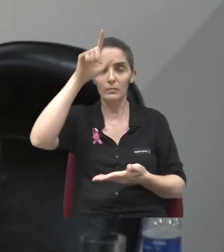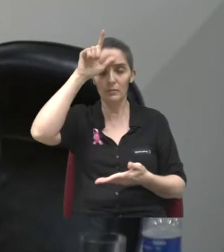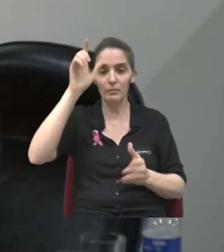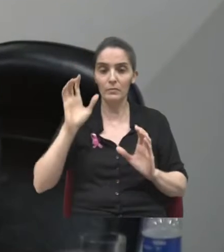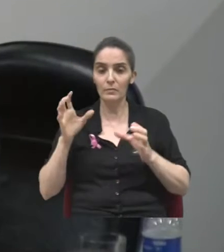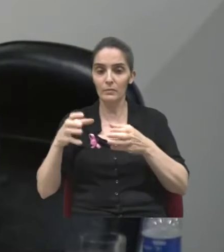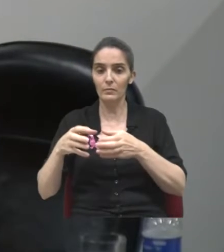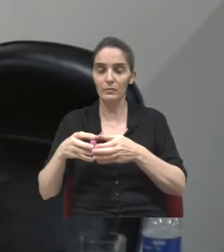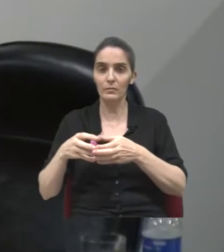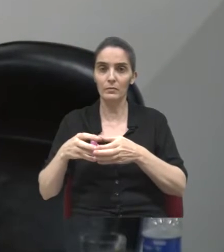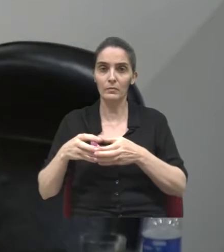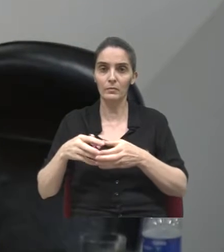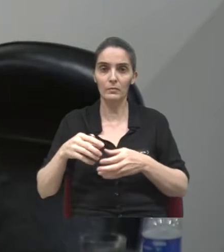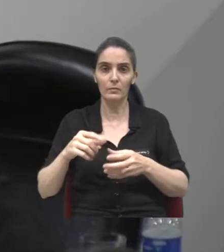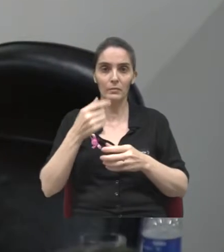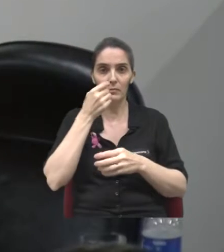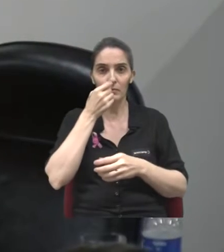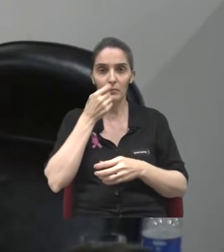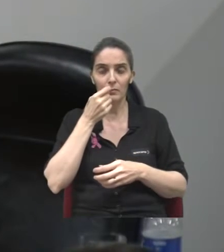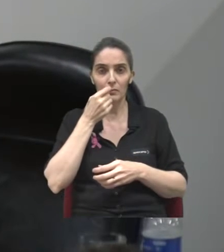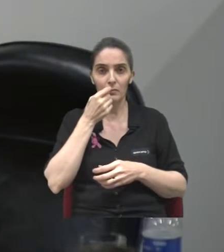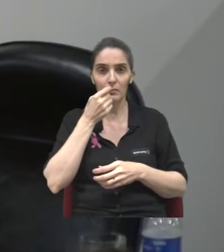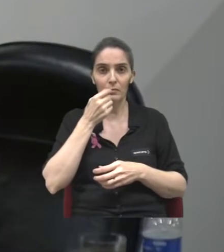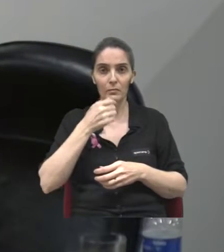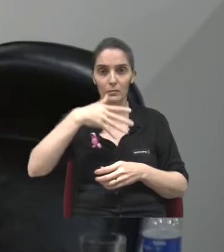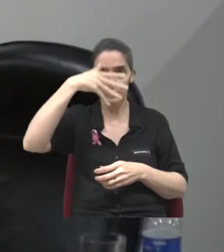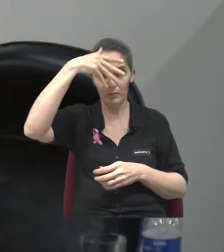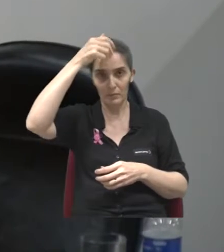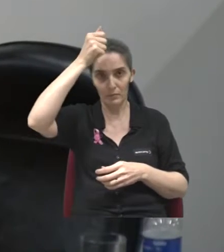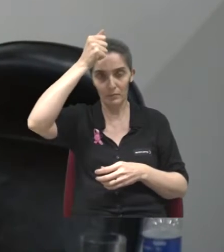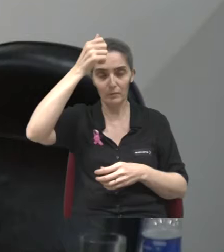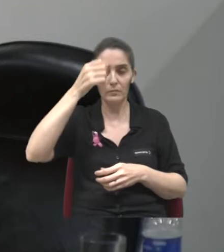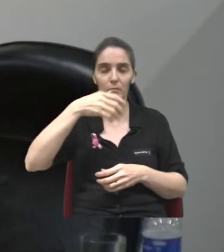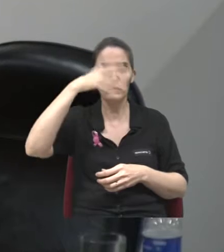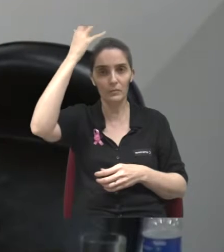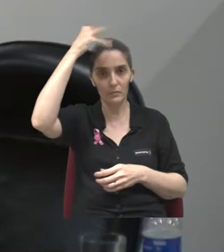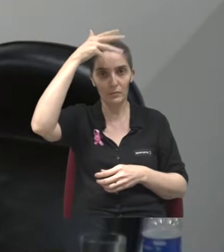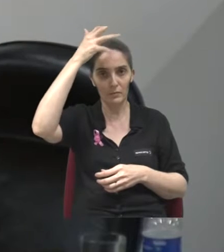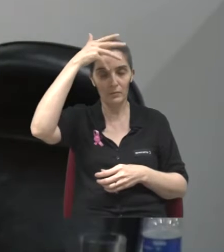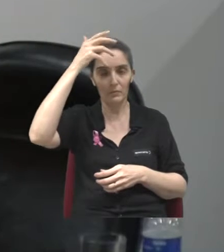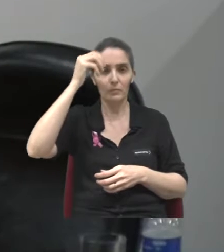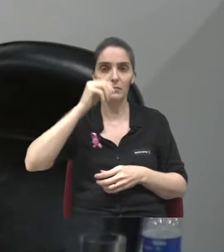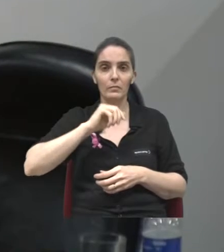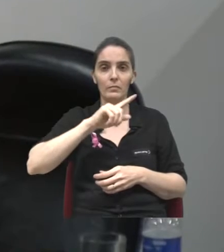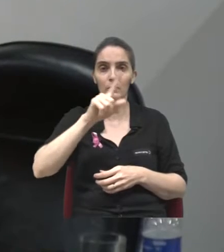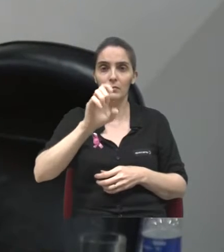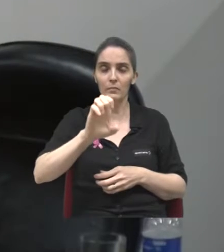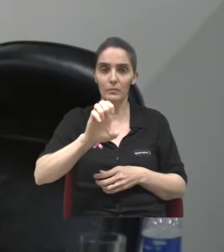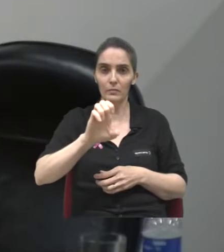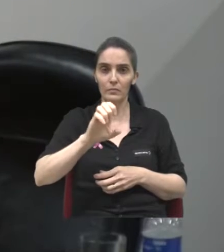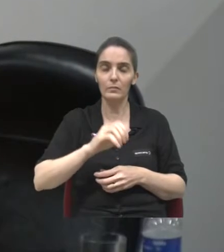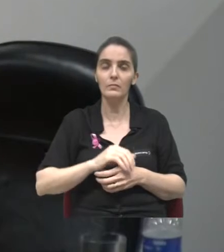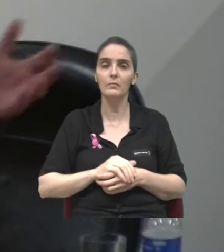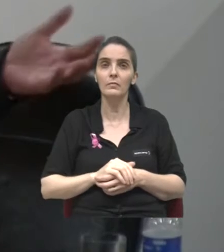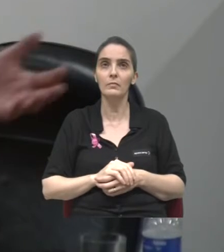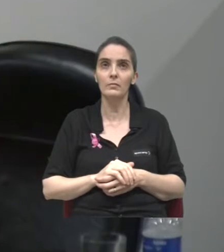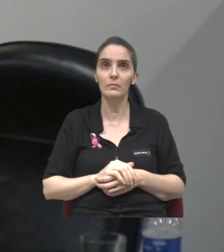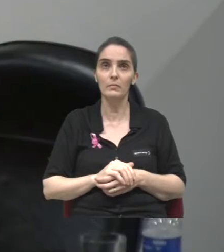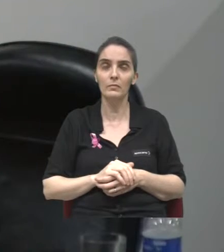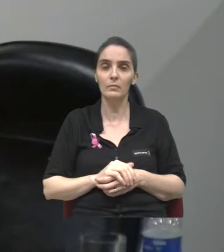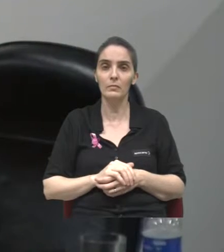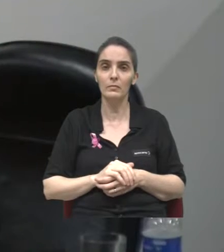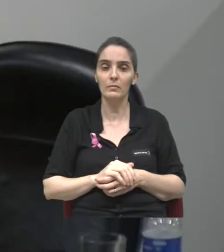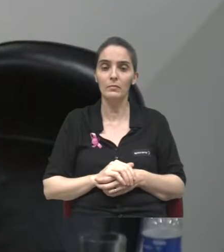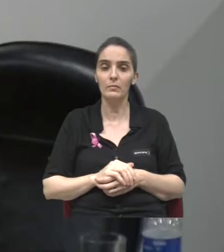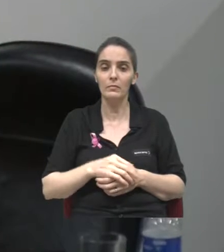vereador Estevão, vereador Toninho, vereadora Érica, vereador Zé da Mix, e